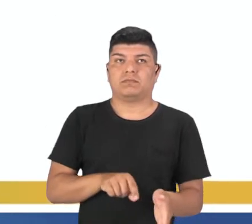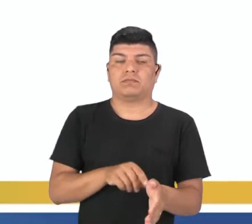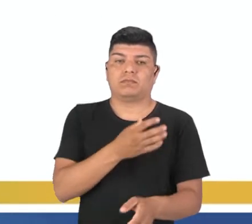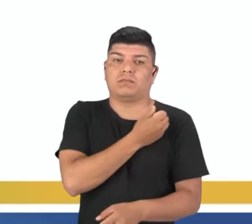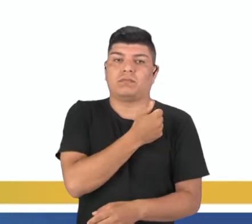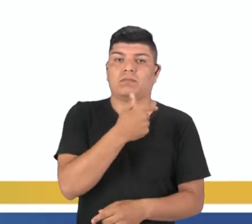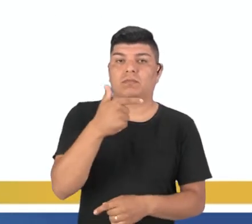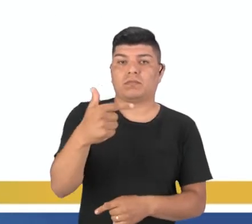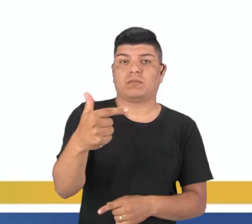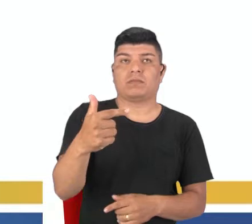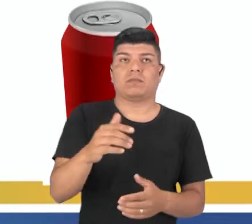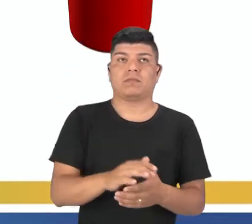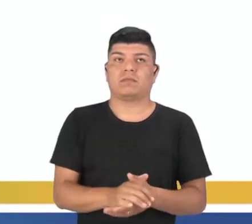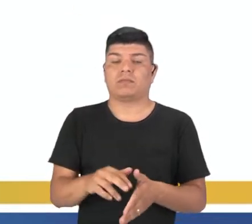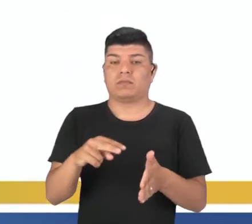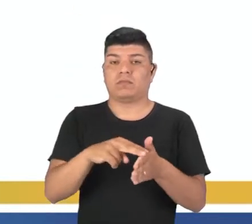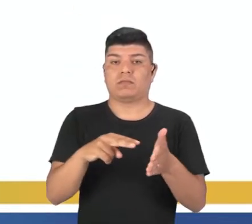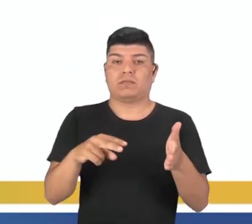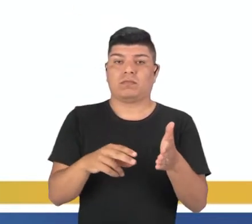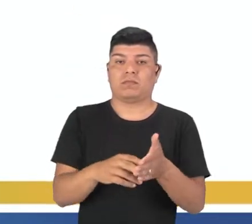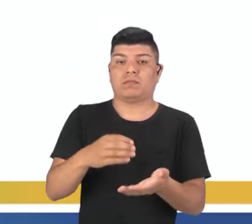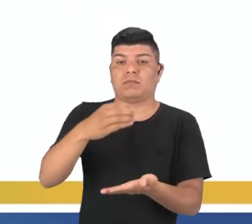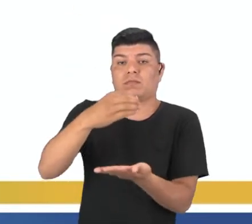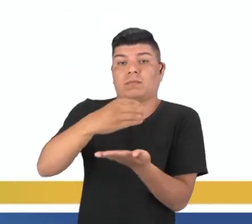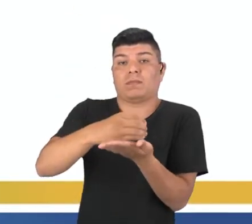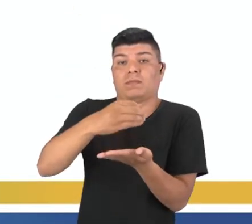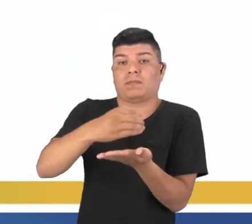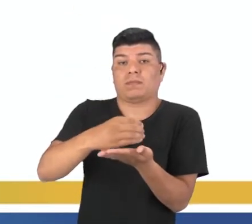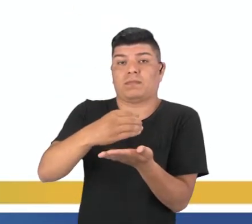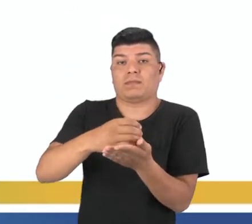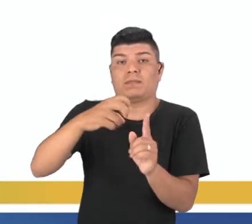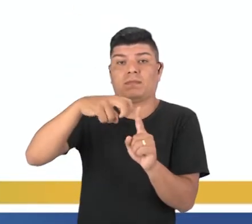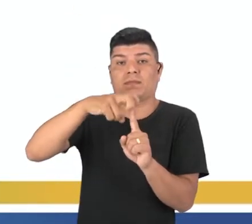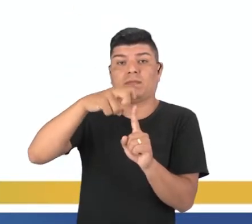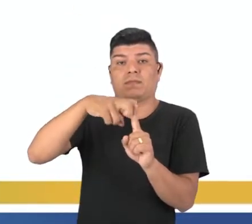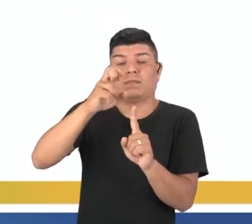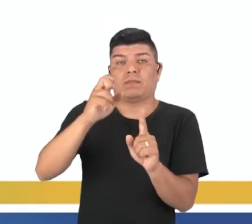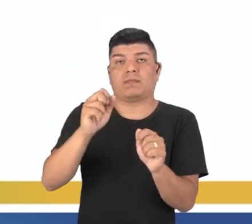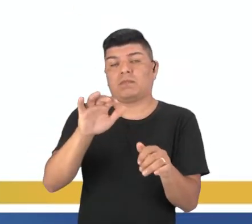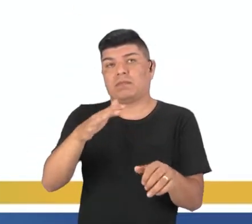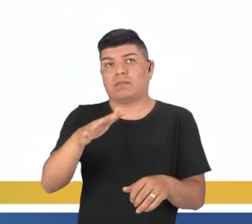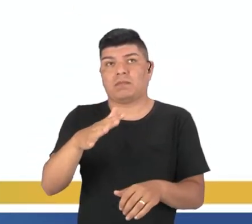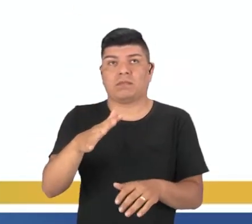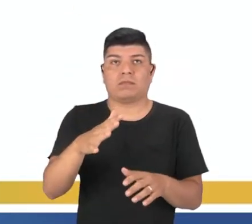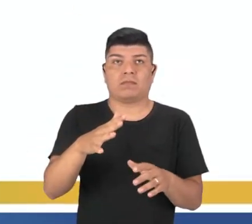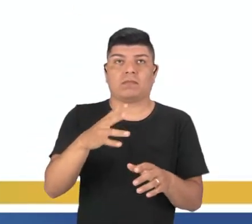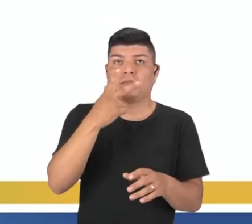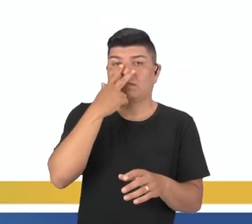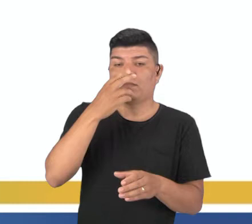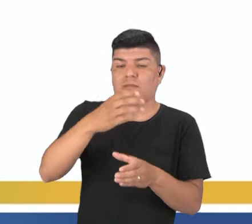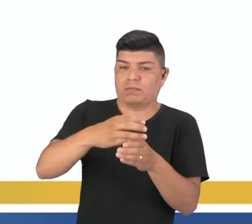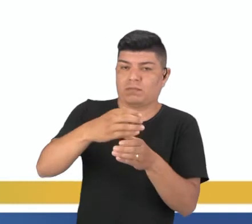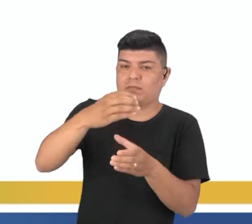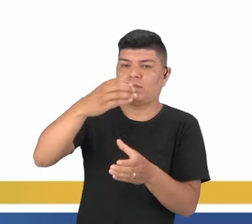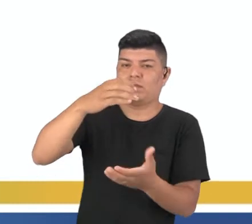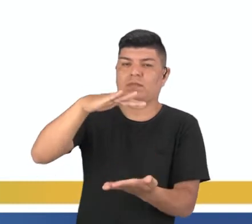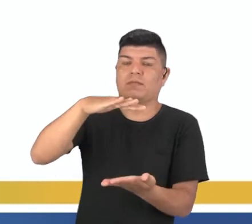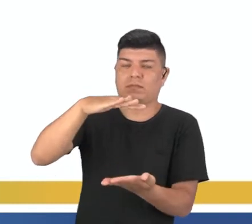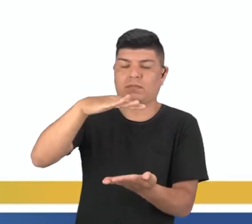Problema de número 2. O volume de uma lata de refrigerante, ele pode ser aproximado, pelo volume de um